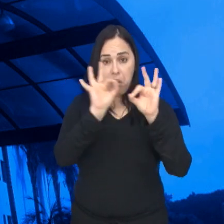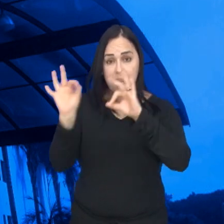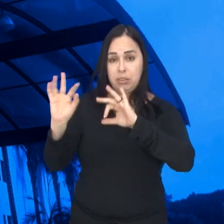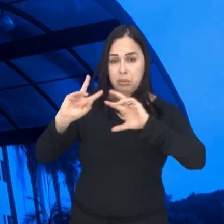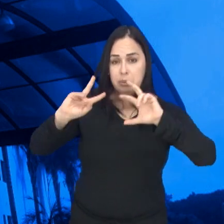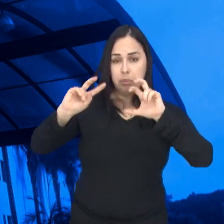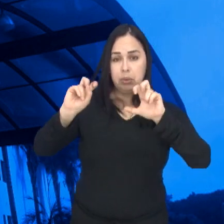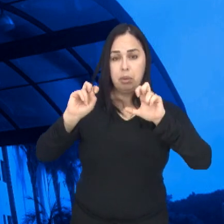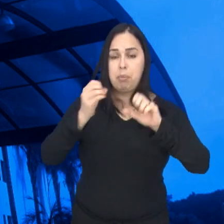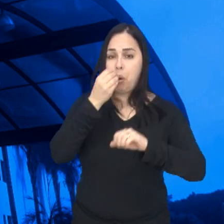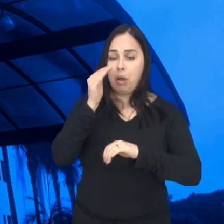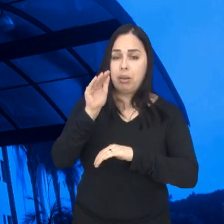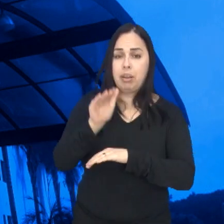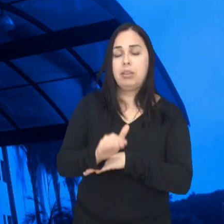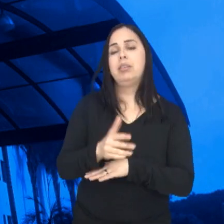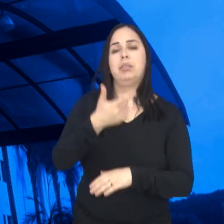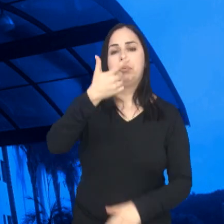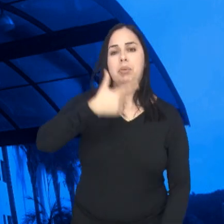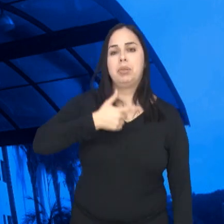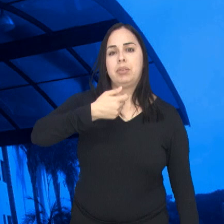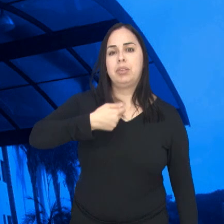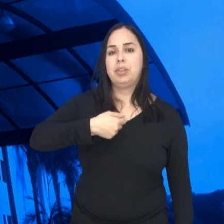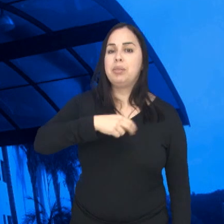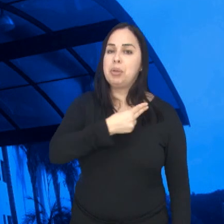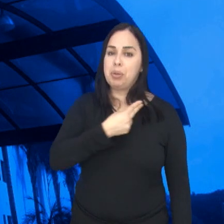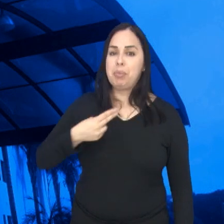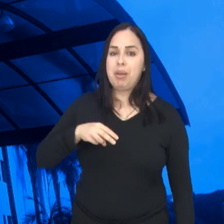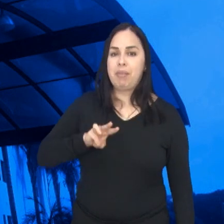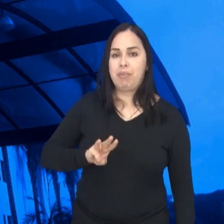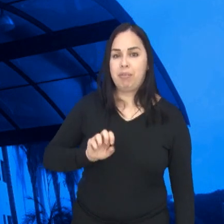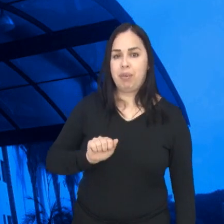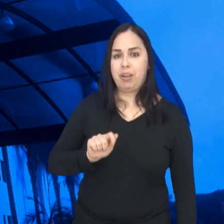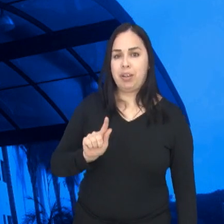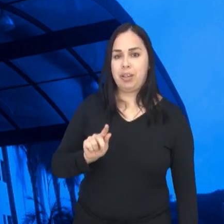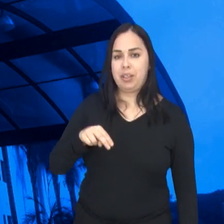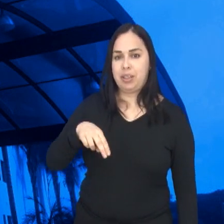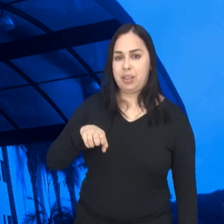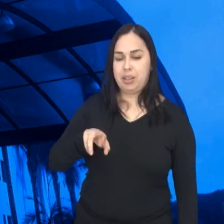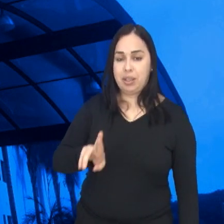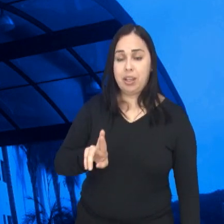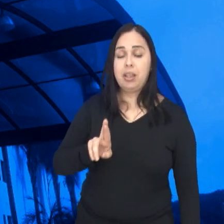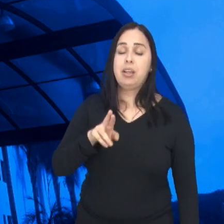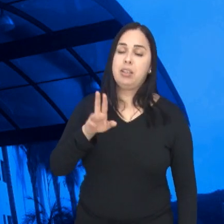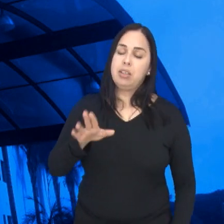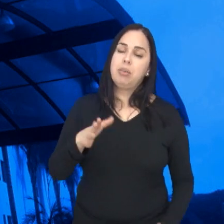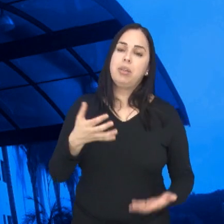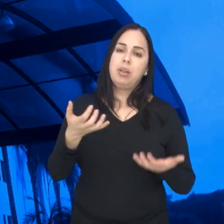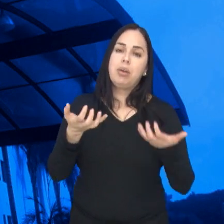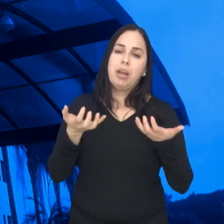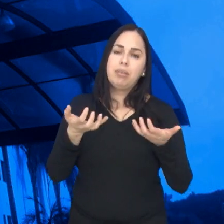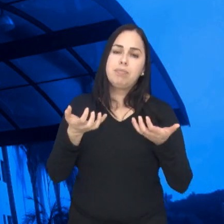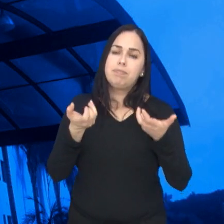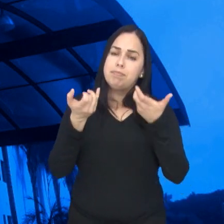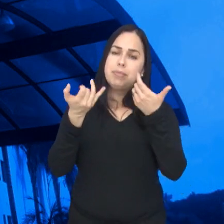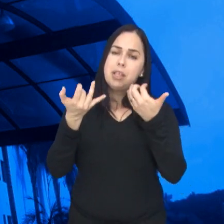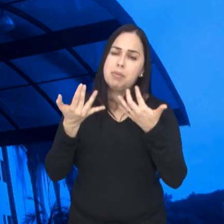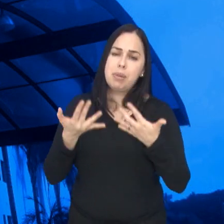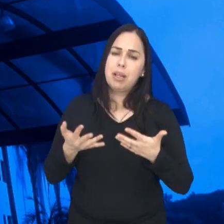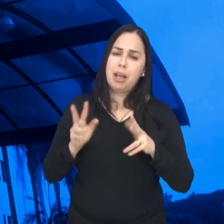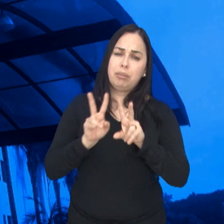vídeo. Eu sou o pastor Wagner e gostaria de comentar alguma